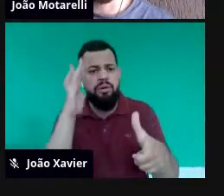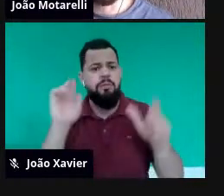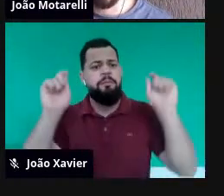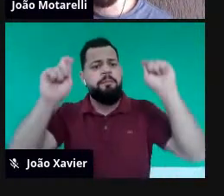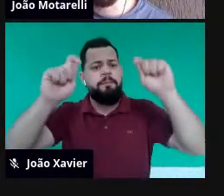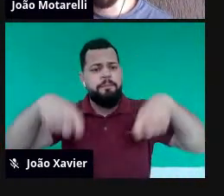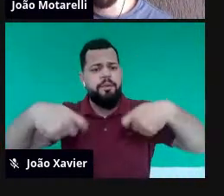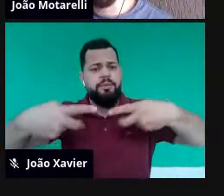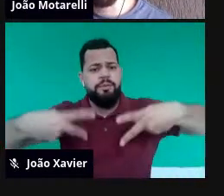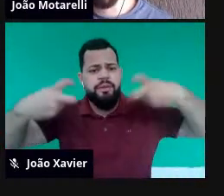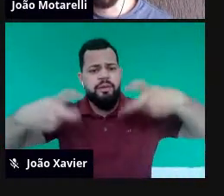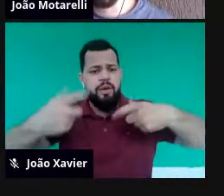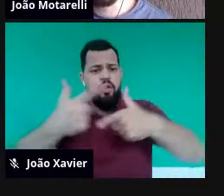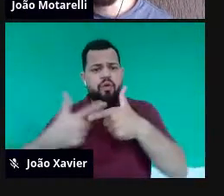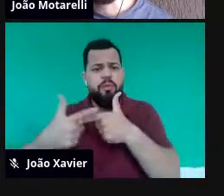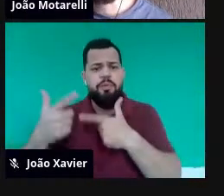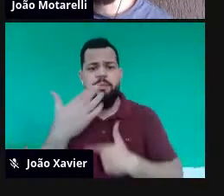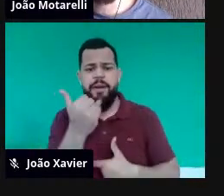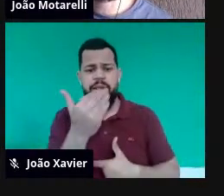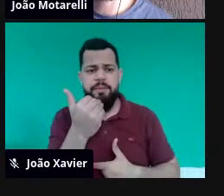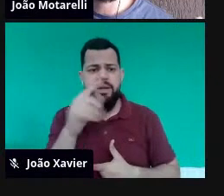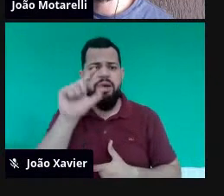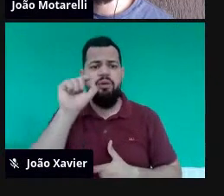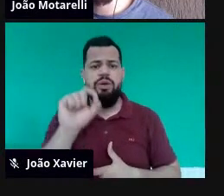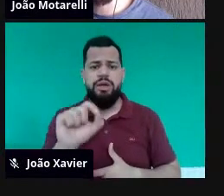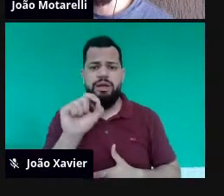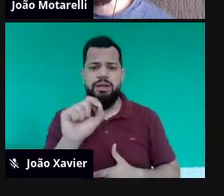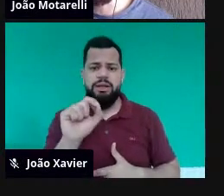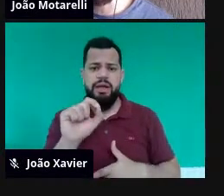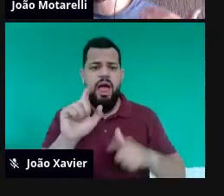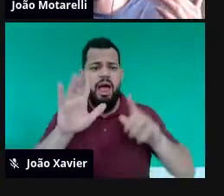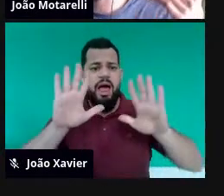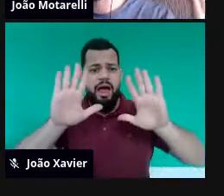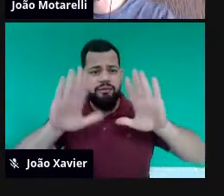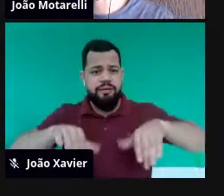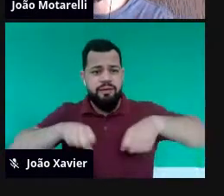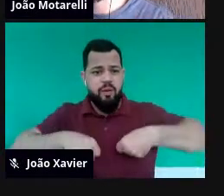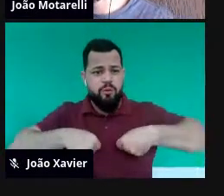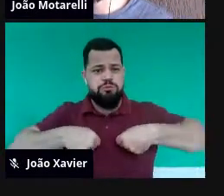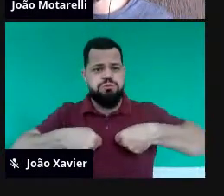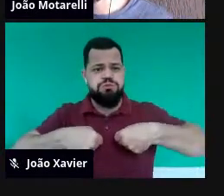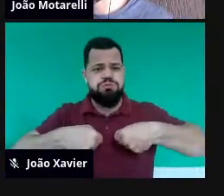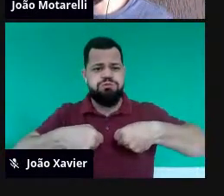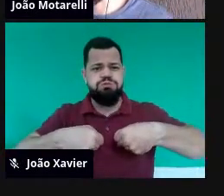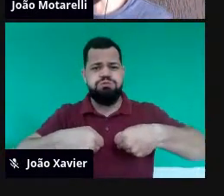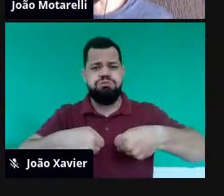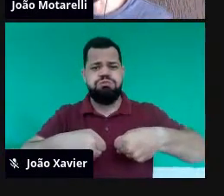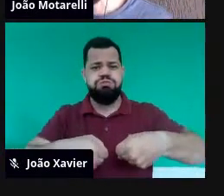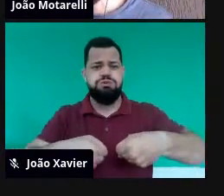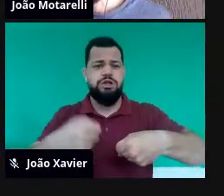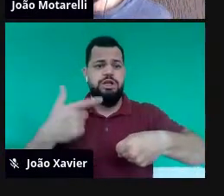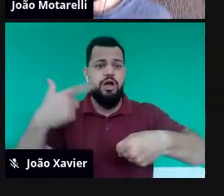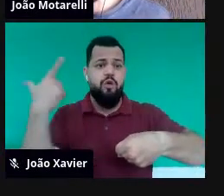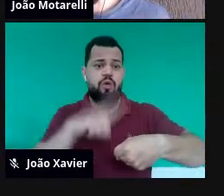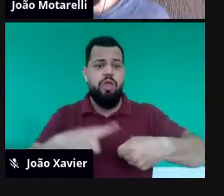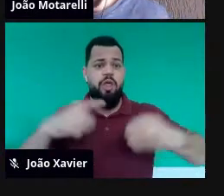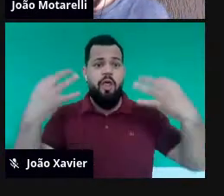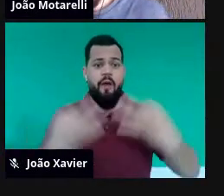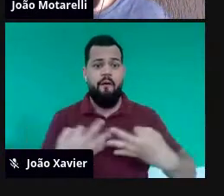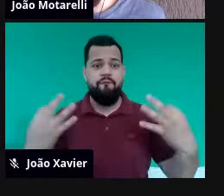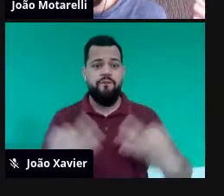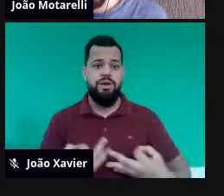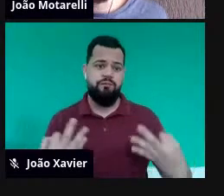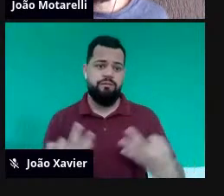transtorno alimentar, como ele demonstra aqui, com mais um desafio dentro dessa busca de excelência física.